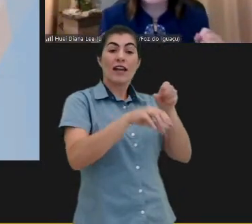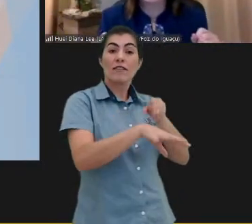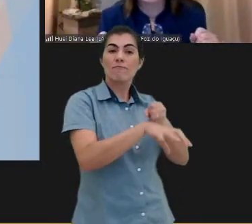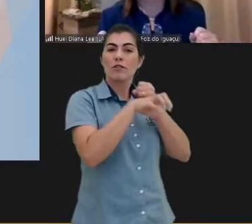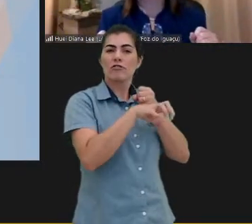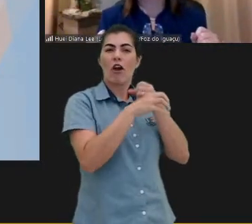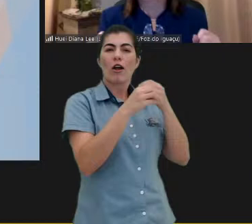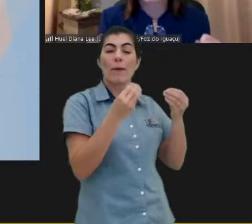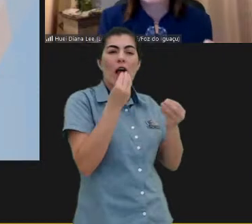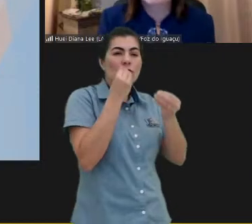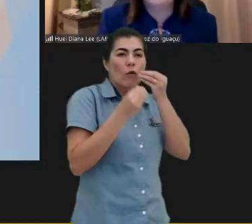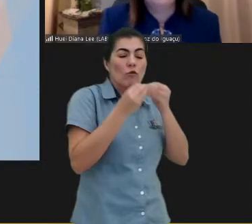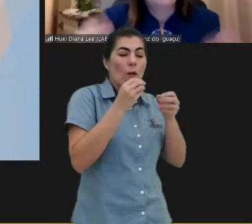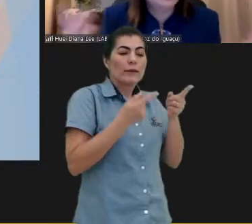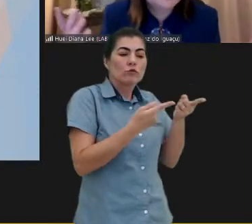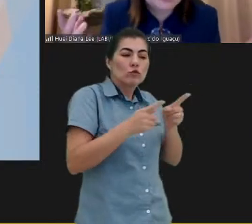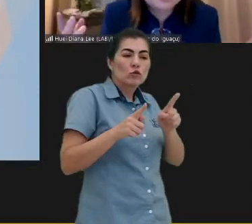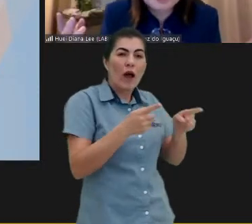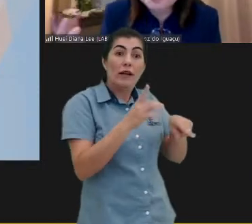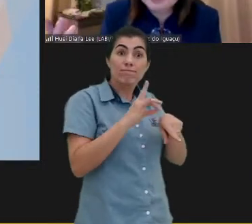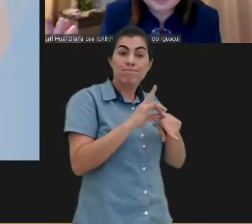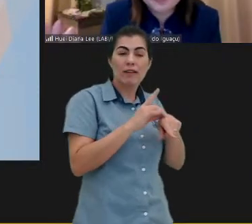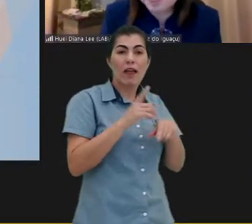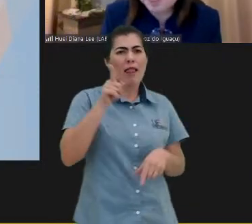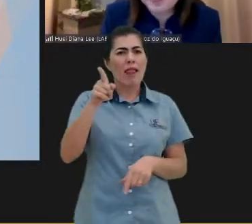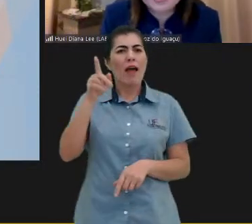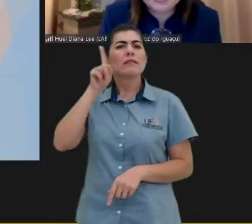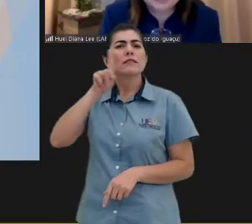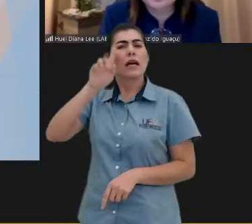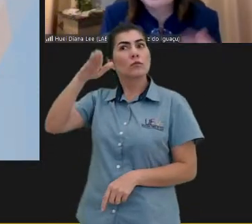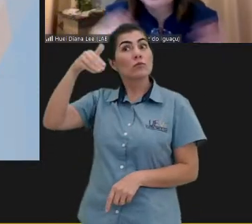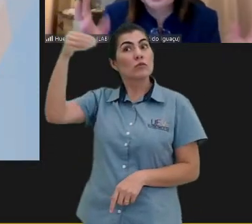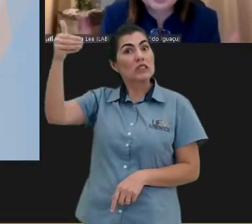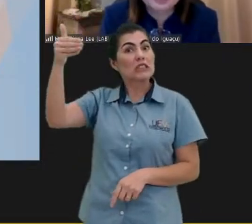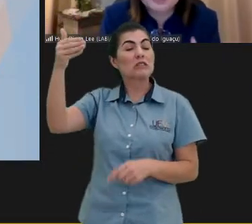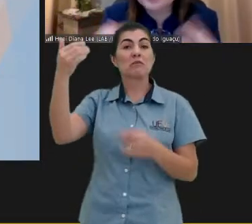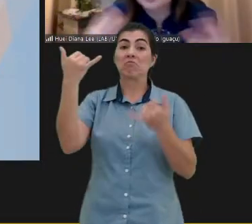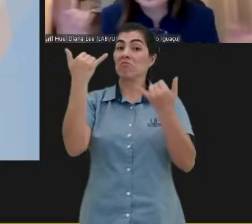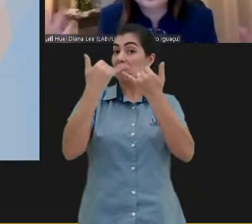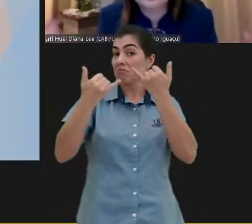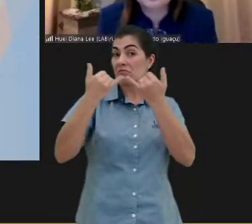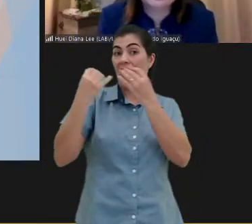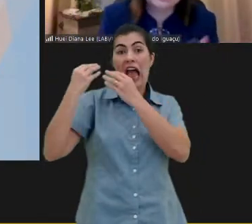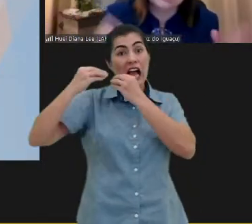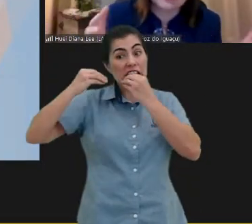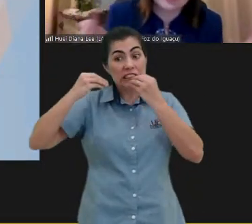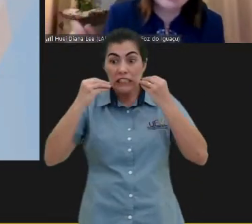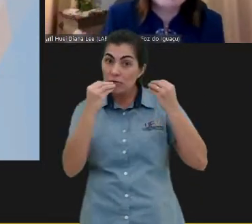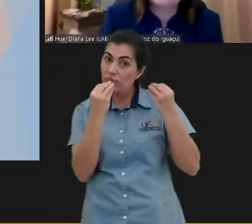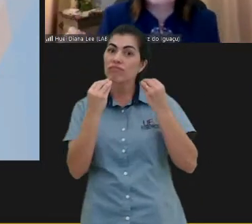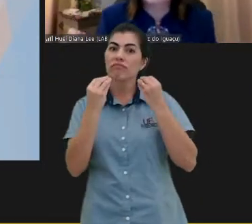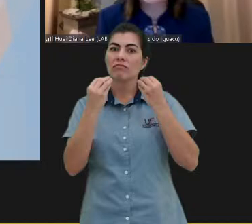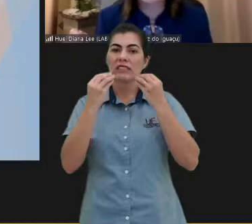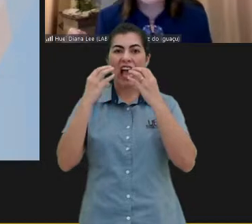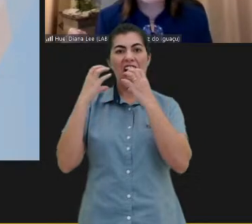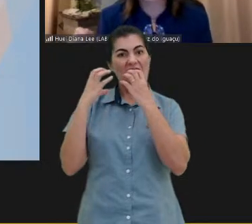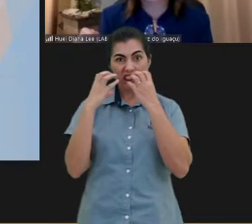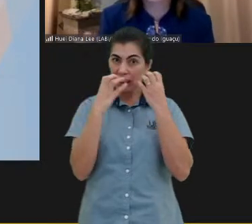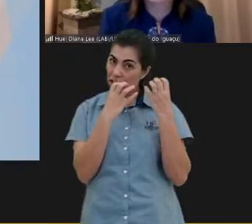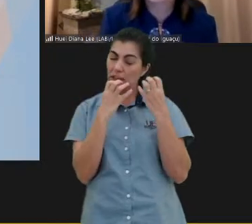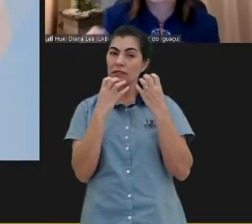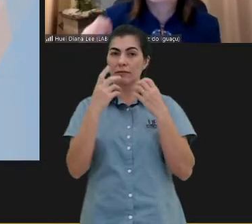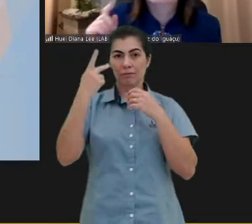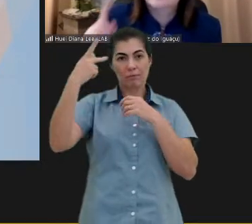o nosso churrasco, não é? Lá nos Estados Unidos, provavelmente algo parecido, os hambúrgueres, as salsichas que eles usam lá para fazer o seu